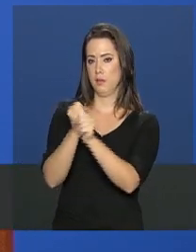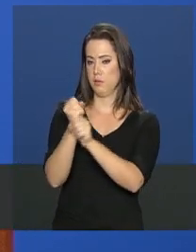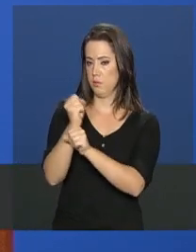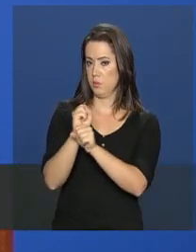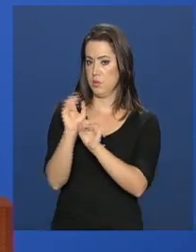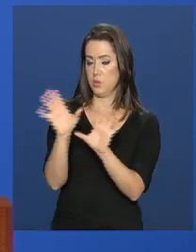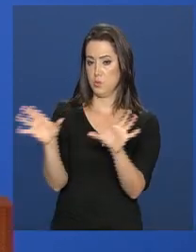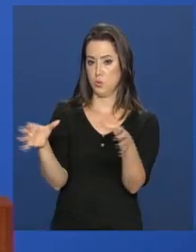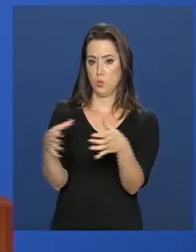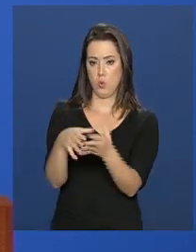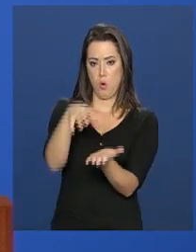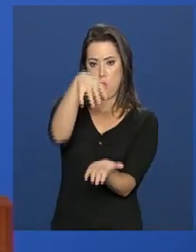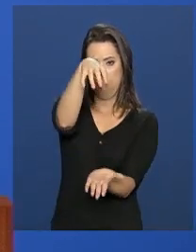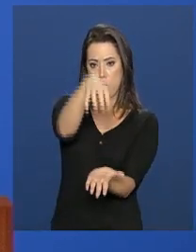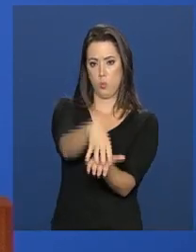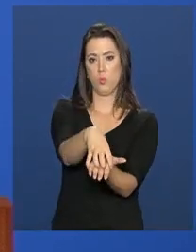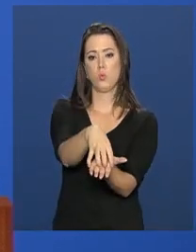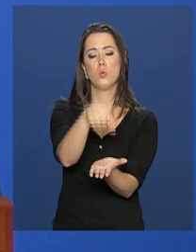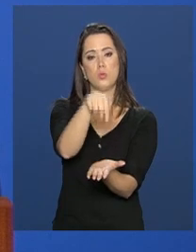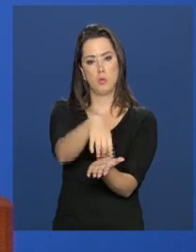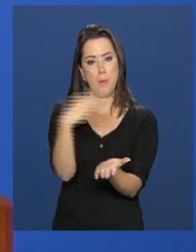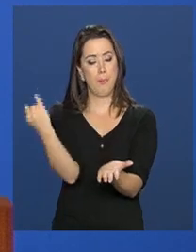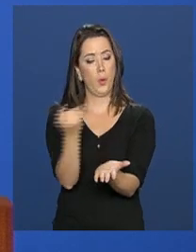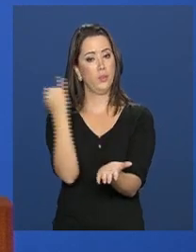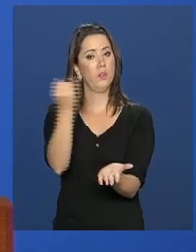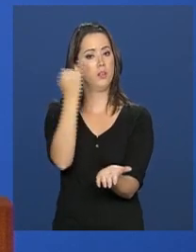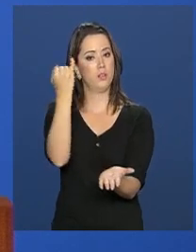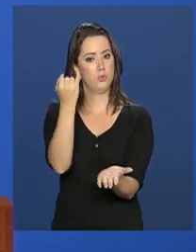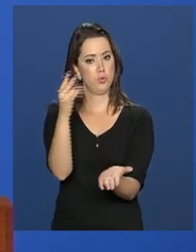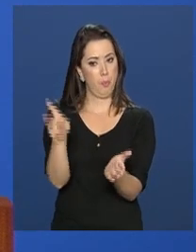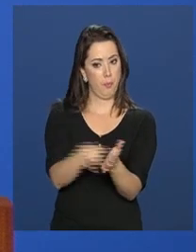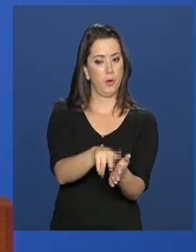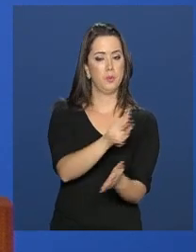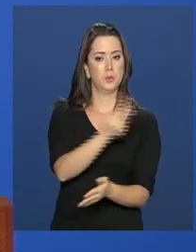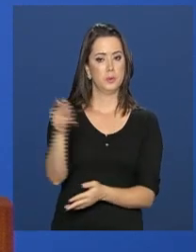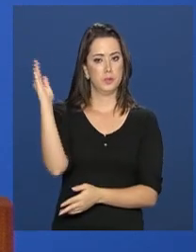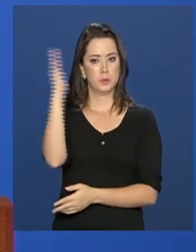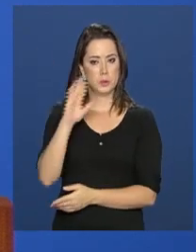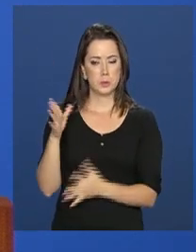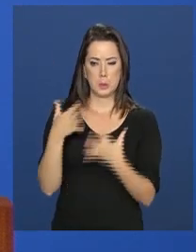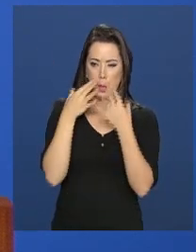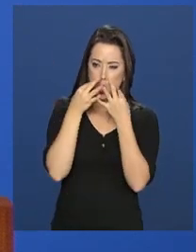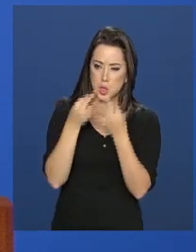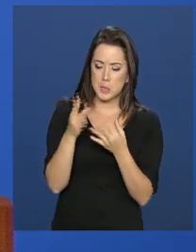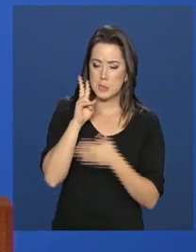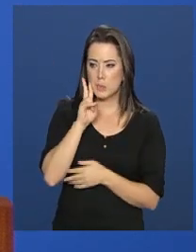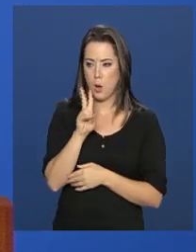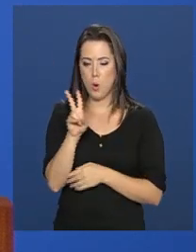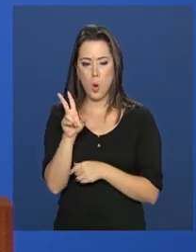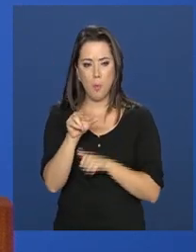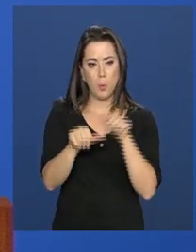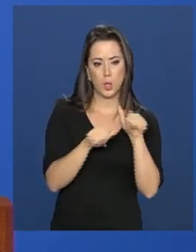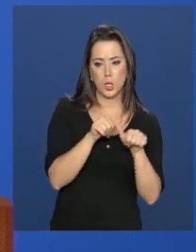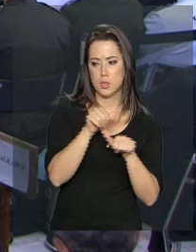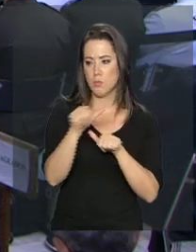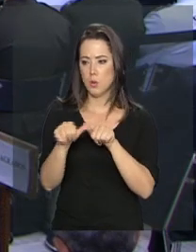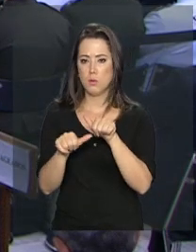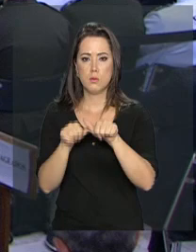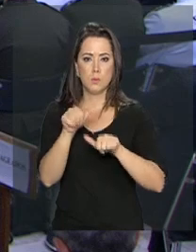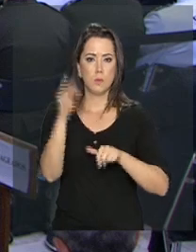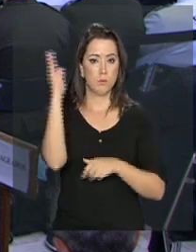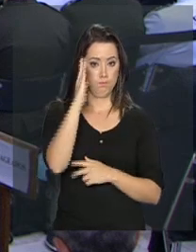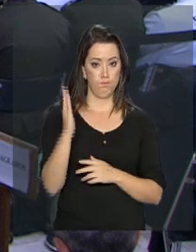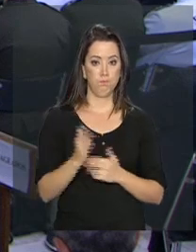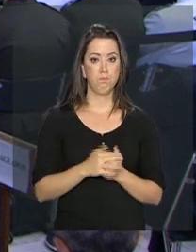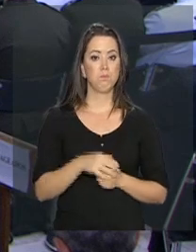da república foi um só tempo ator importante e observador privilegiado das mudanças por que passou o brasil o